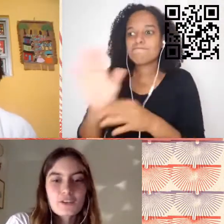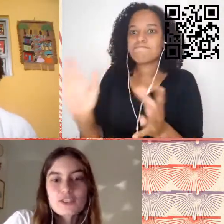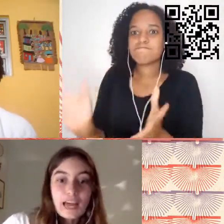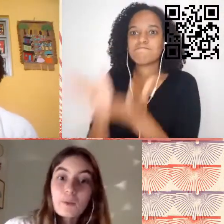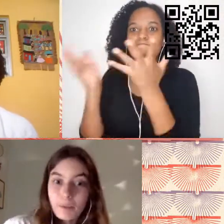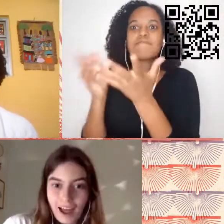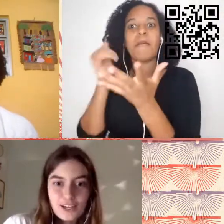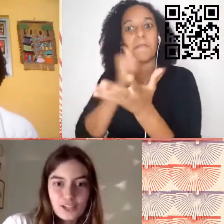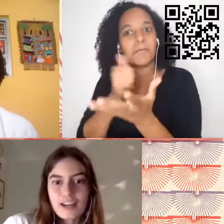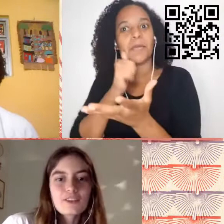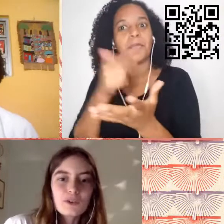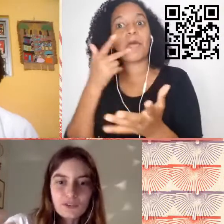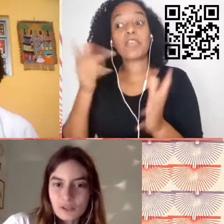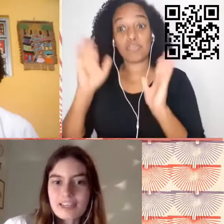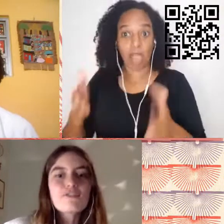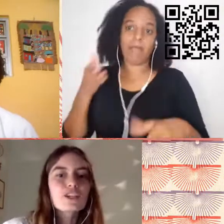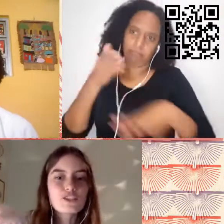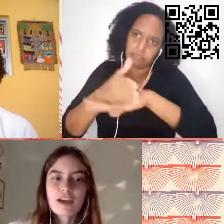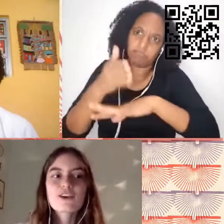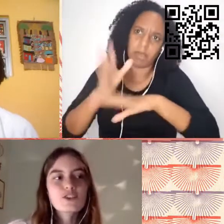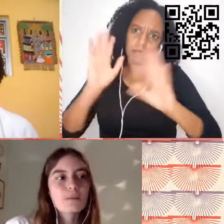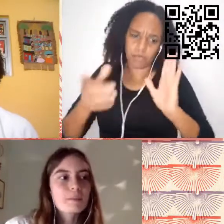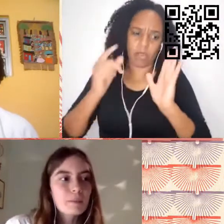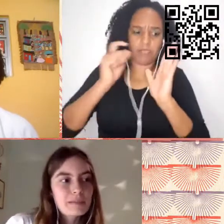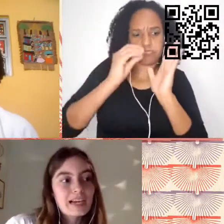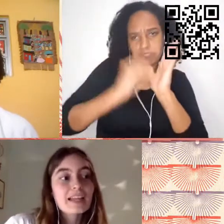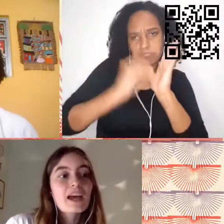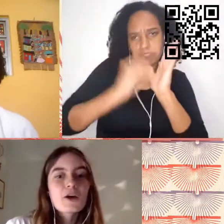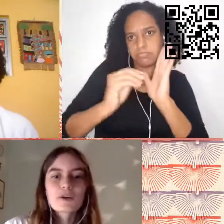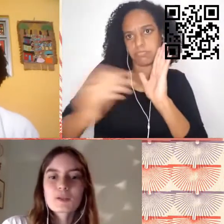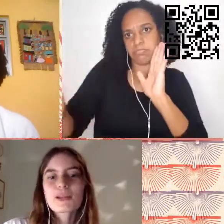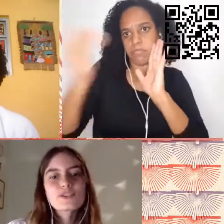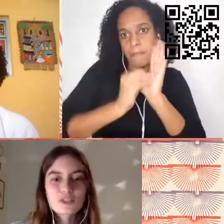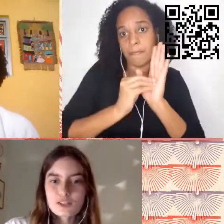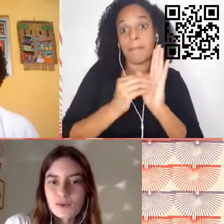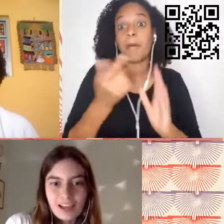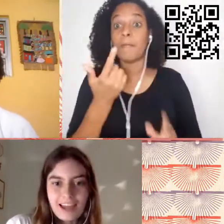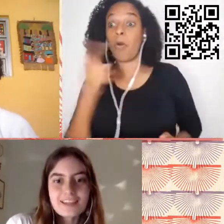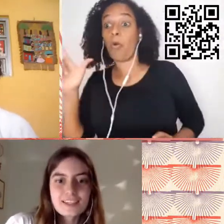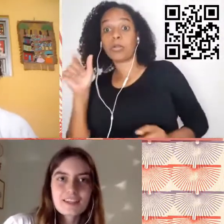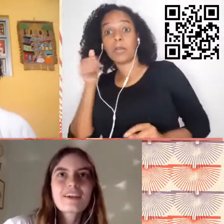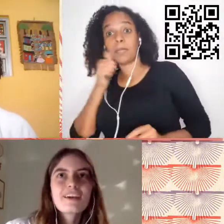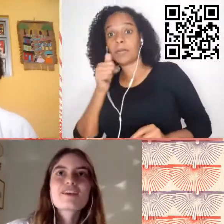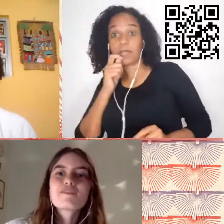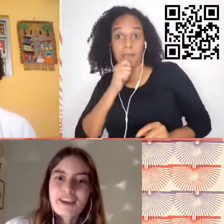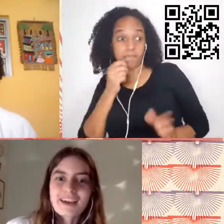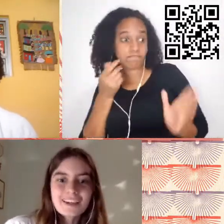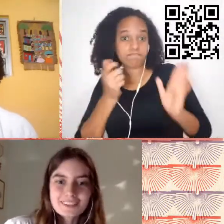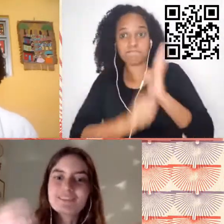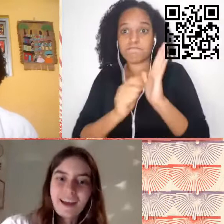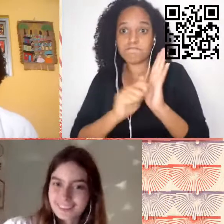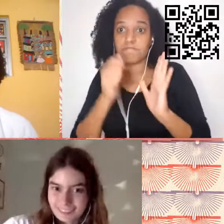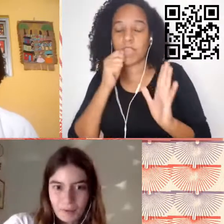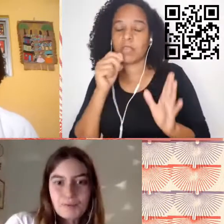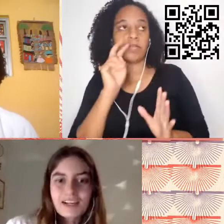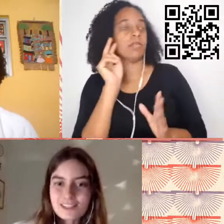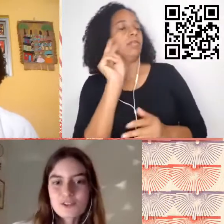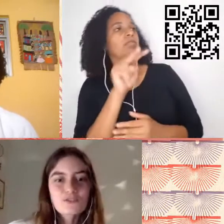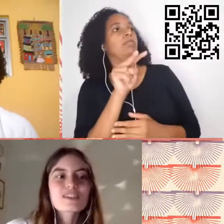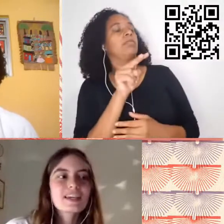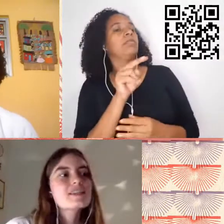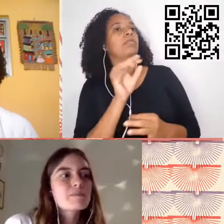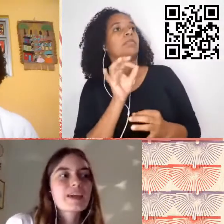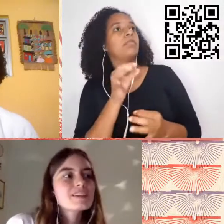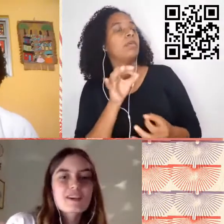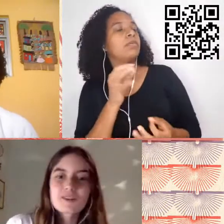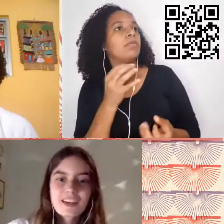mulheres que fizeram parte, né, do livro, que tiveram a sua obra publicada, quanto para as outras mulheres que vêm, né, a publicação